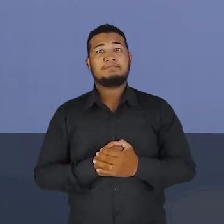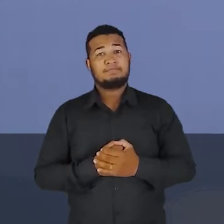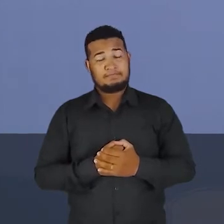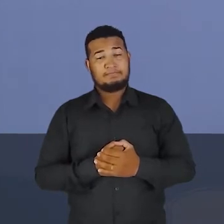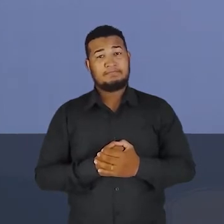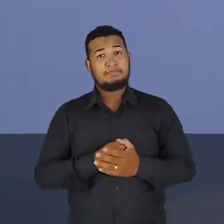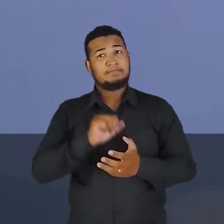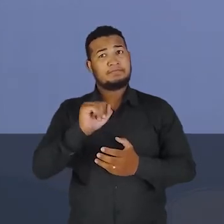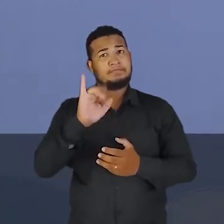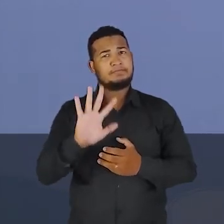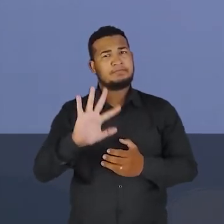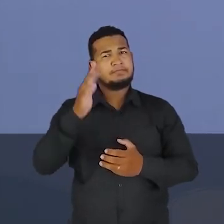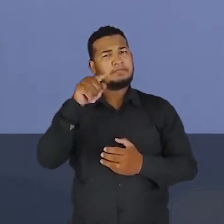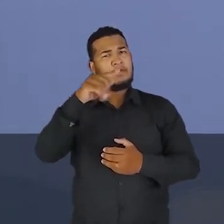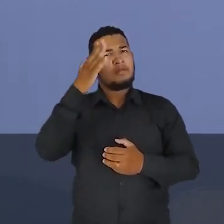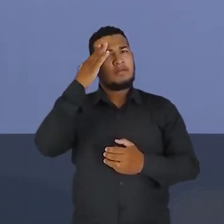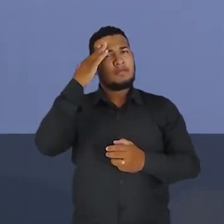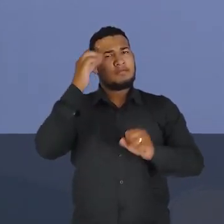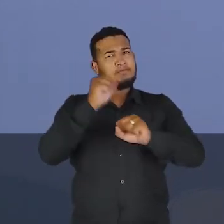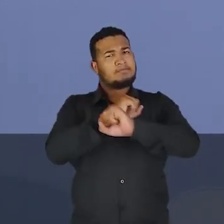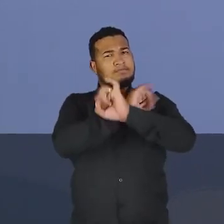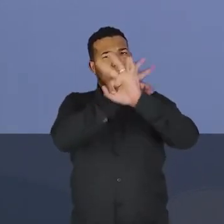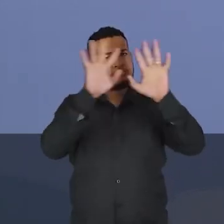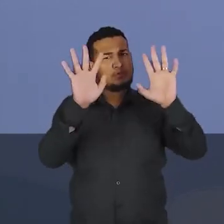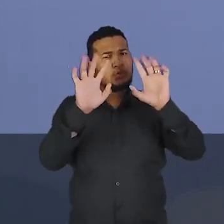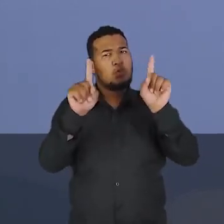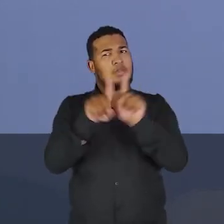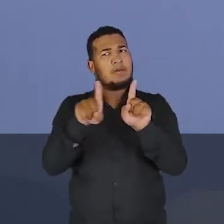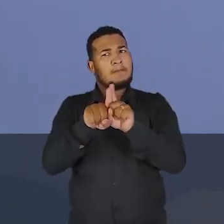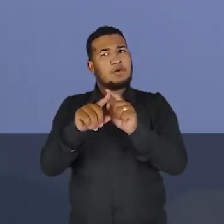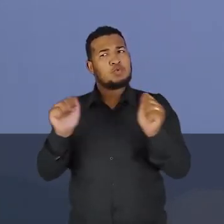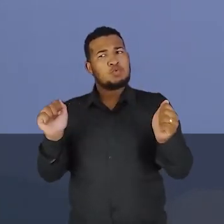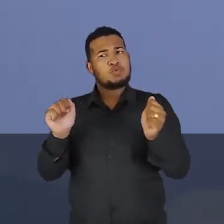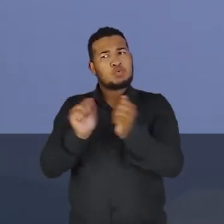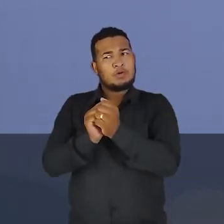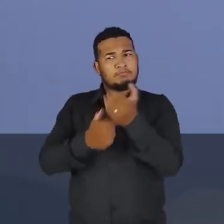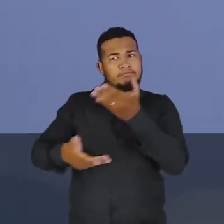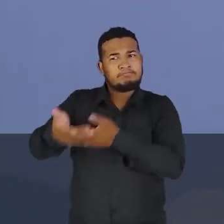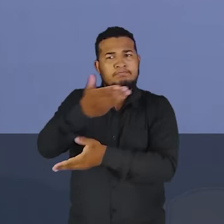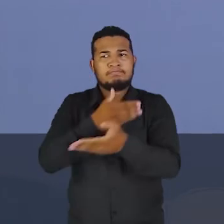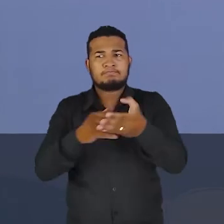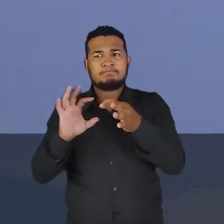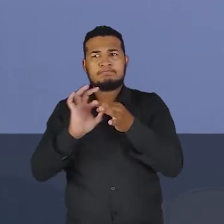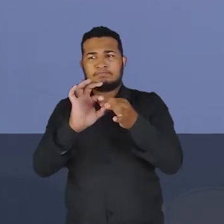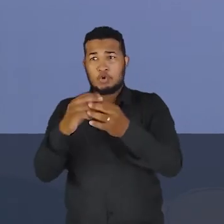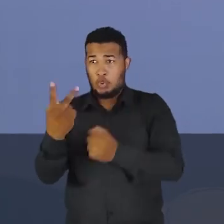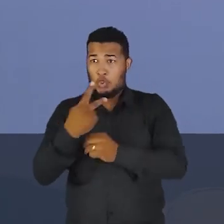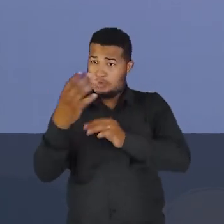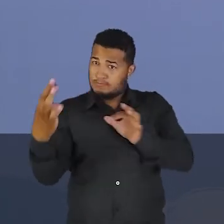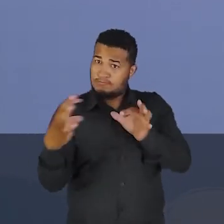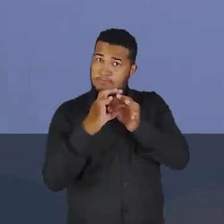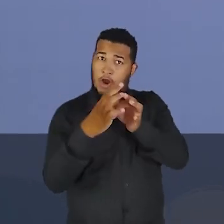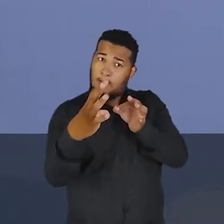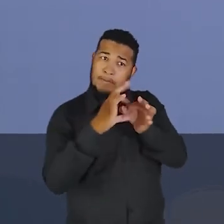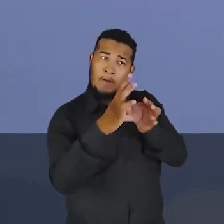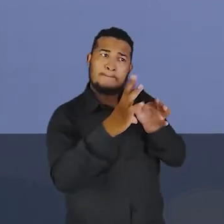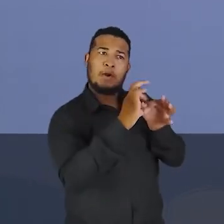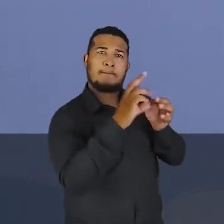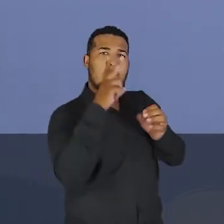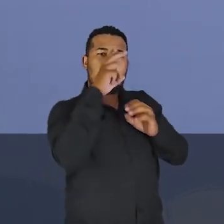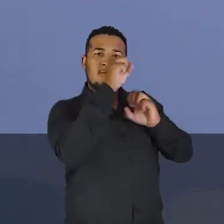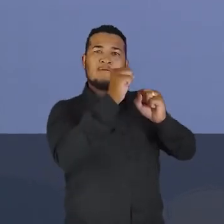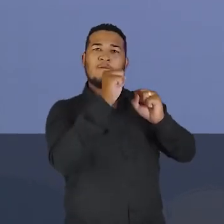você entende que junto com o outro você pode mais, você faz parte desse